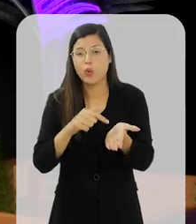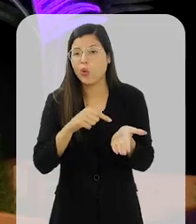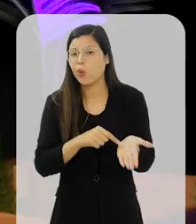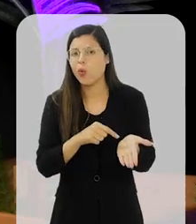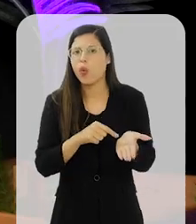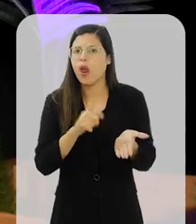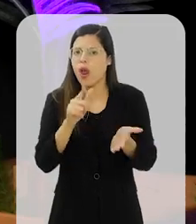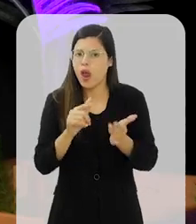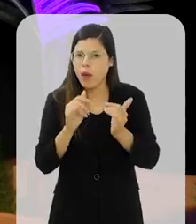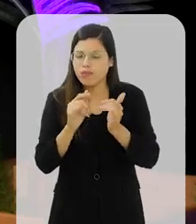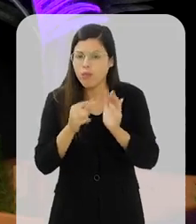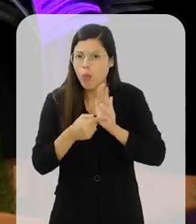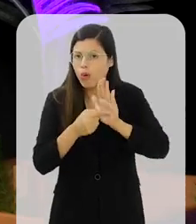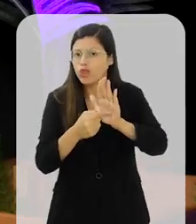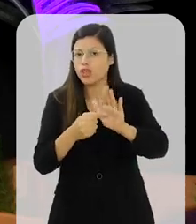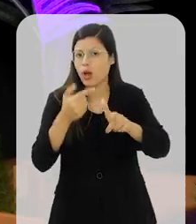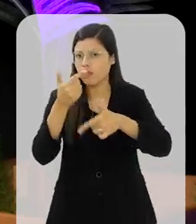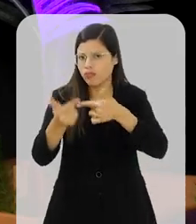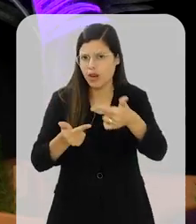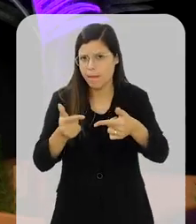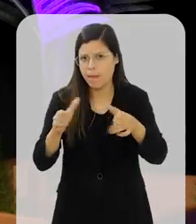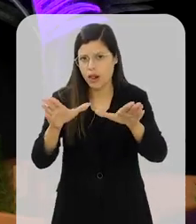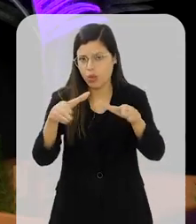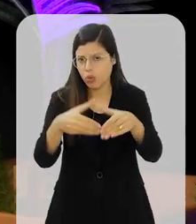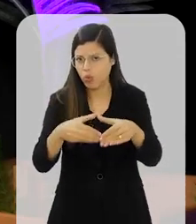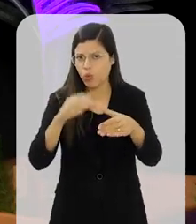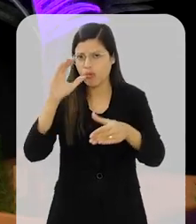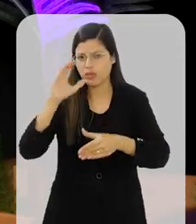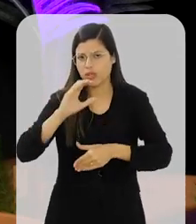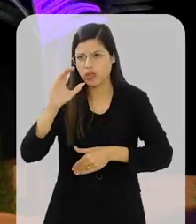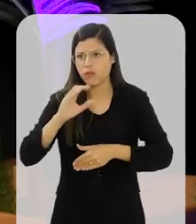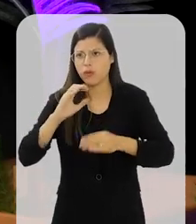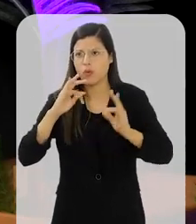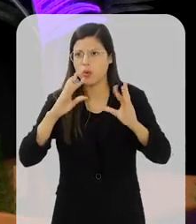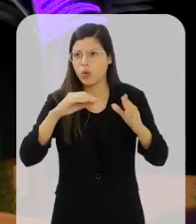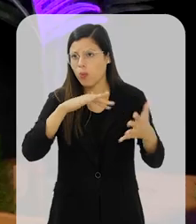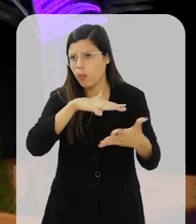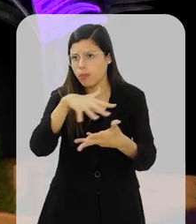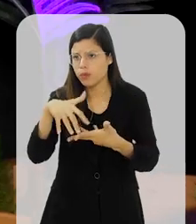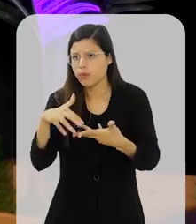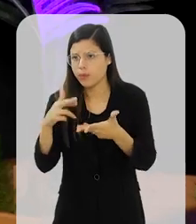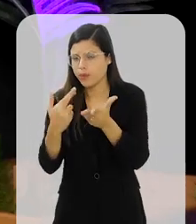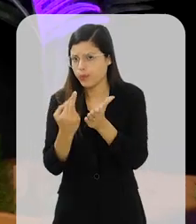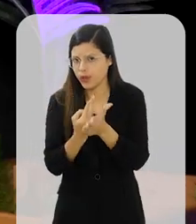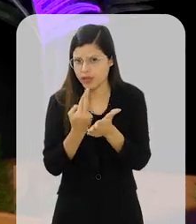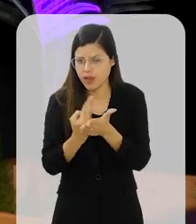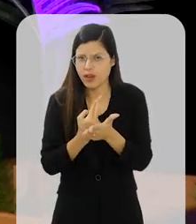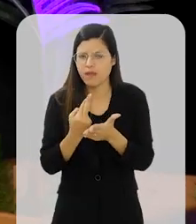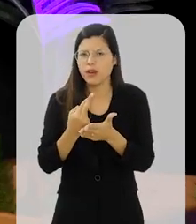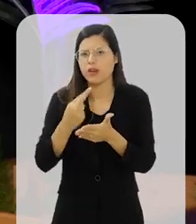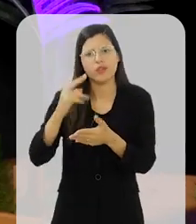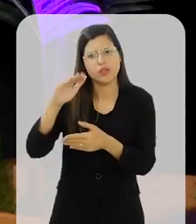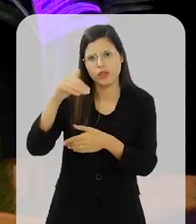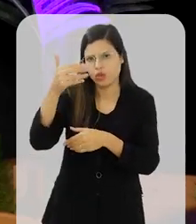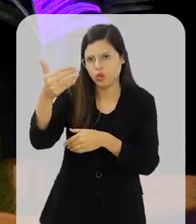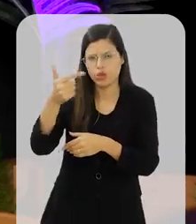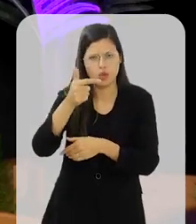divulgar o trabalho, né, pela comunidade científica como um todo, mundialmente. É uma revista